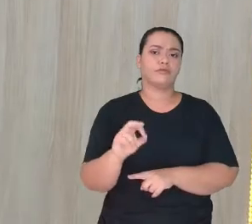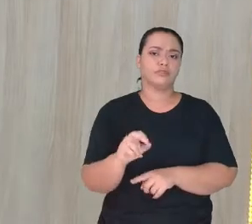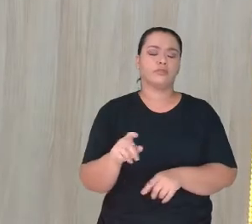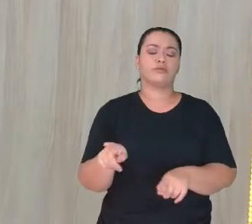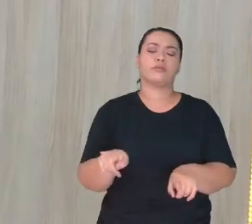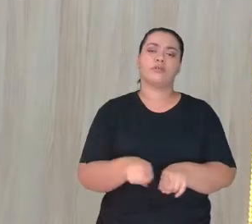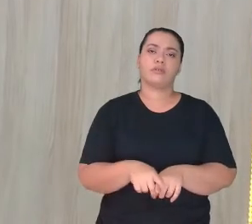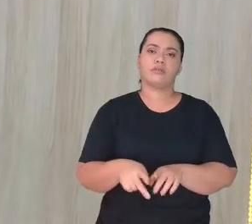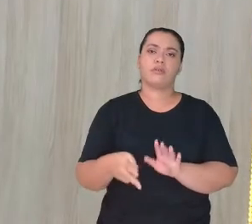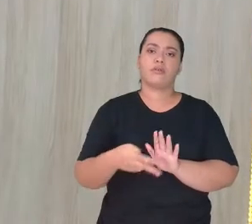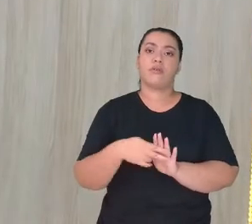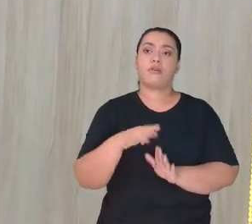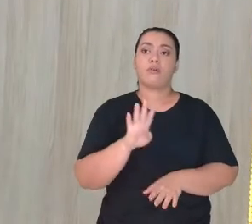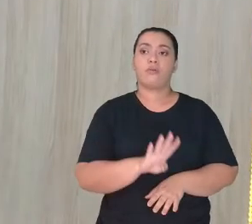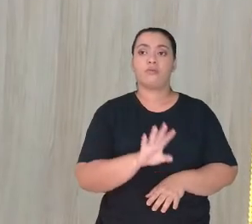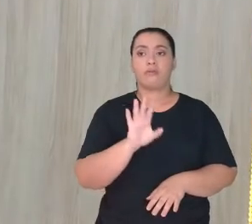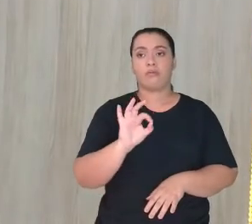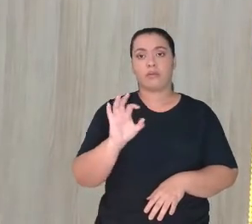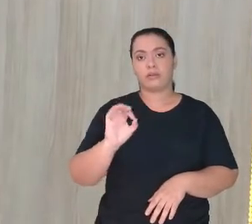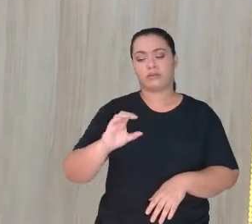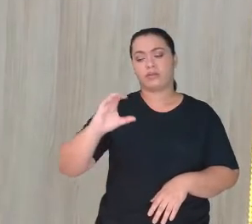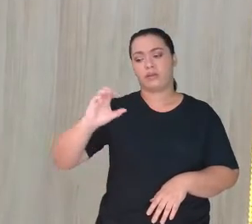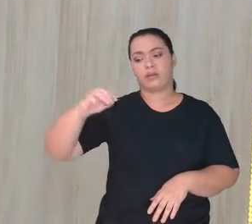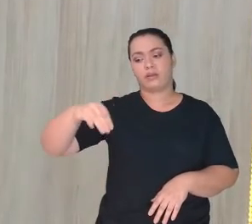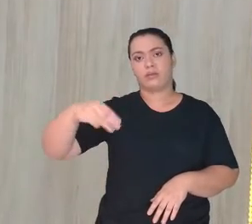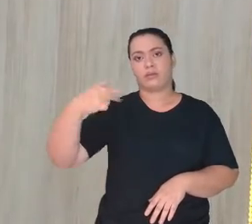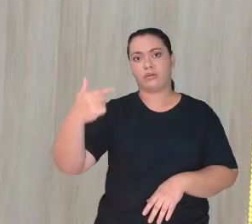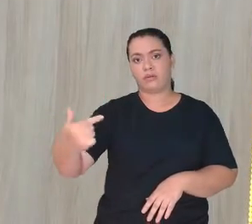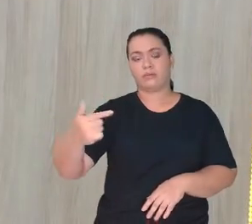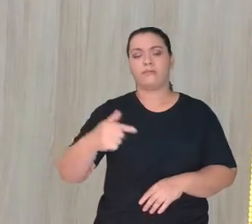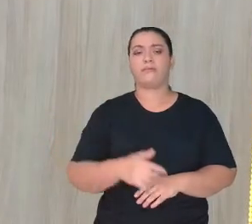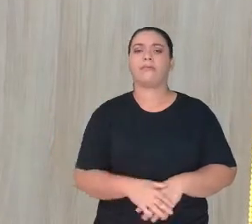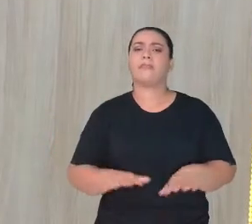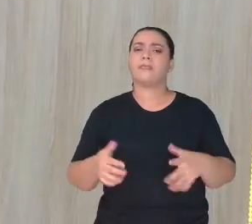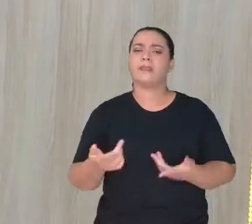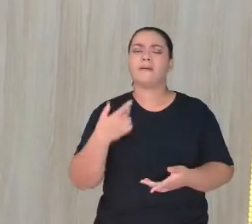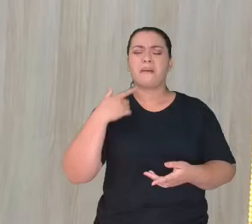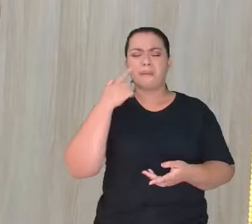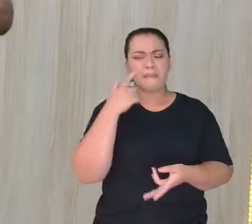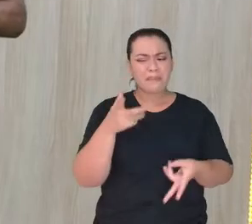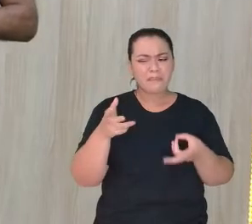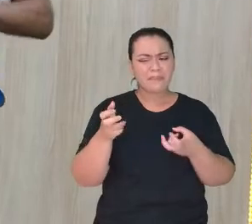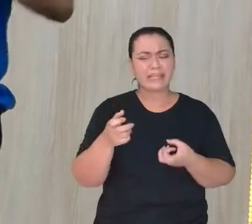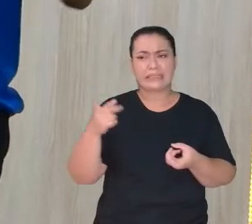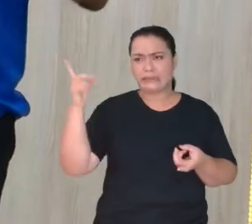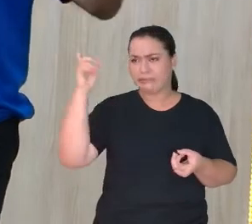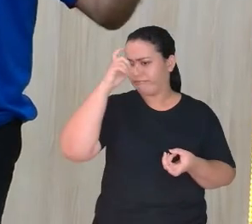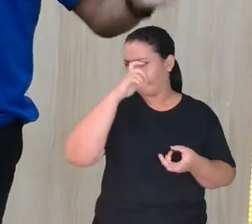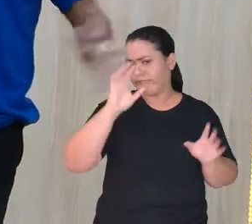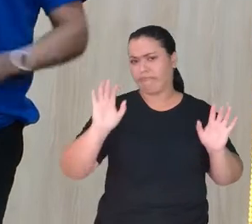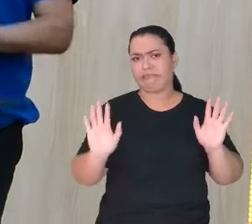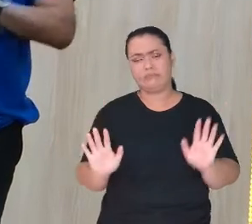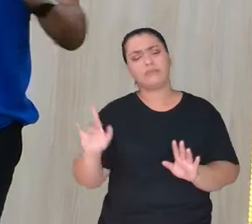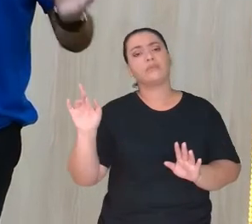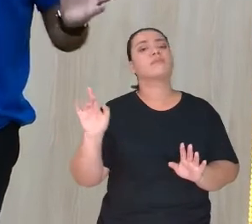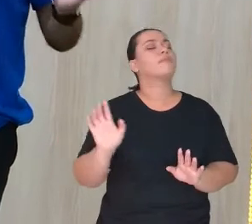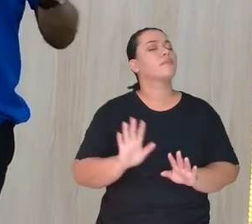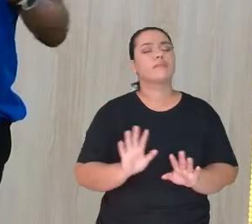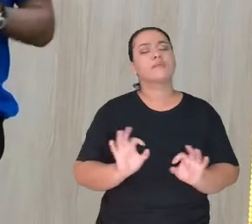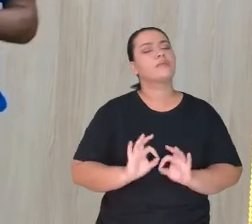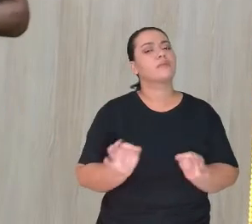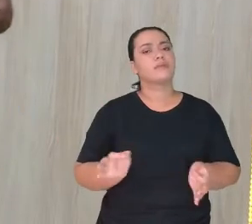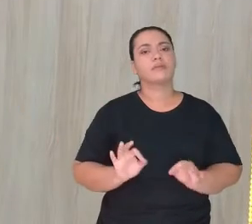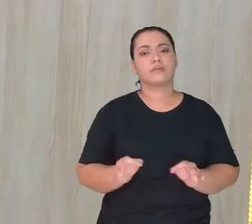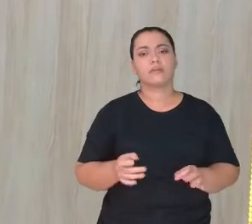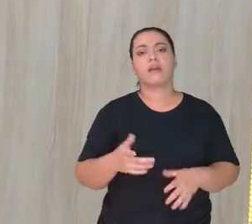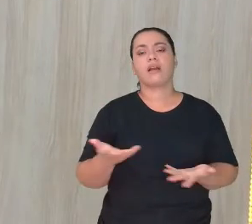o gabarito da questão aqui, ó, observa. Tá vendo como é simples? Então, o que parecia ser uma figura bem troncha, bem difícil, ficou uma